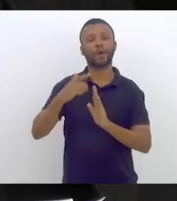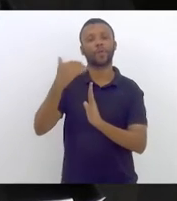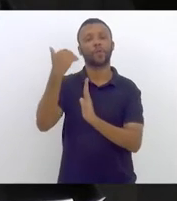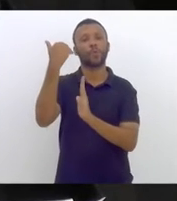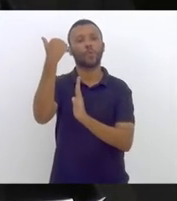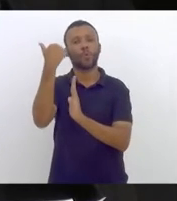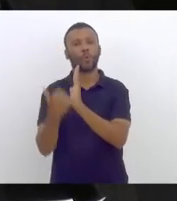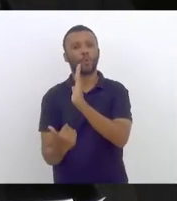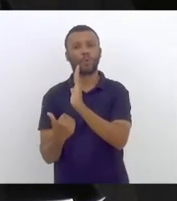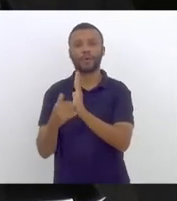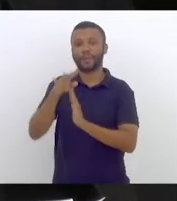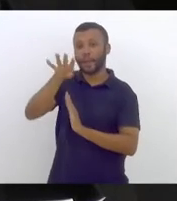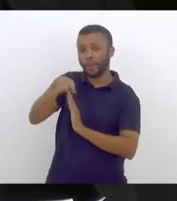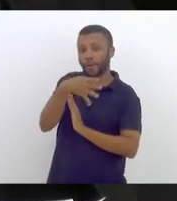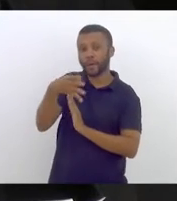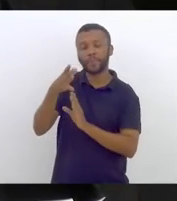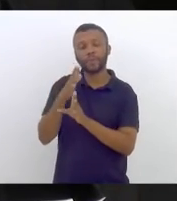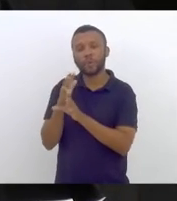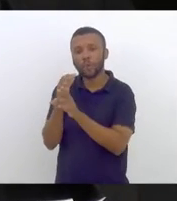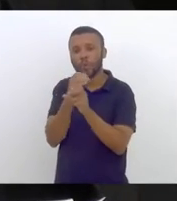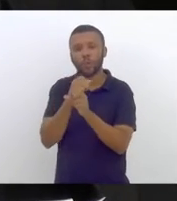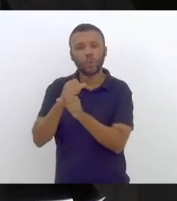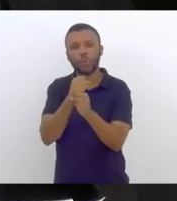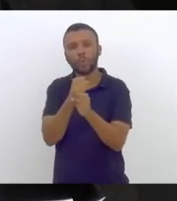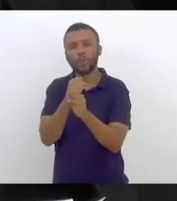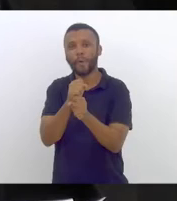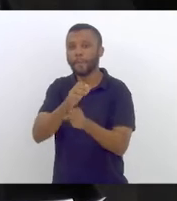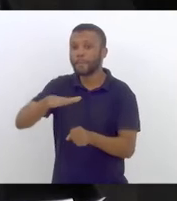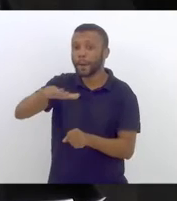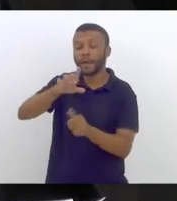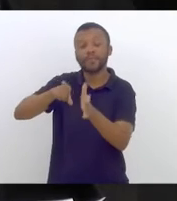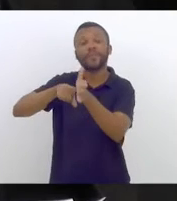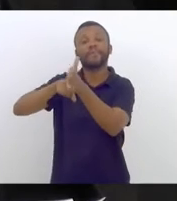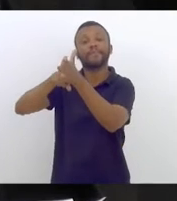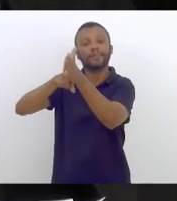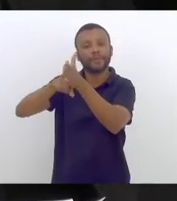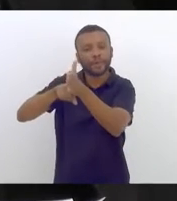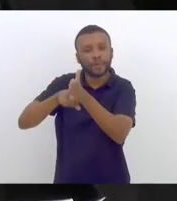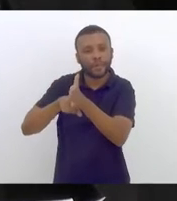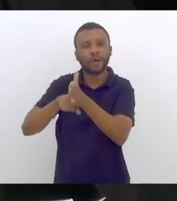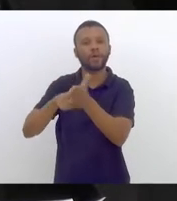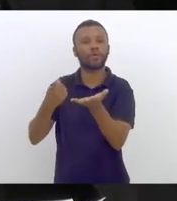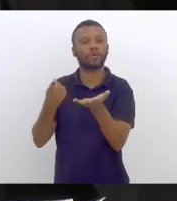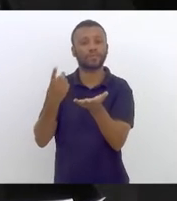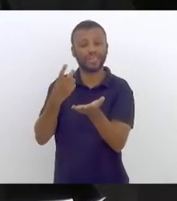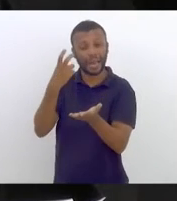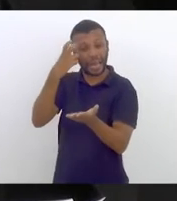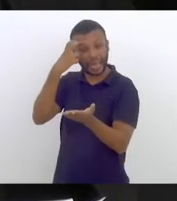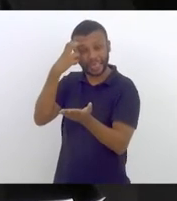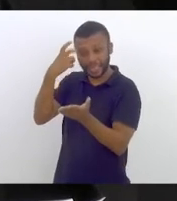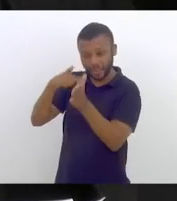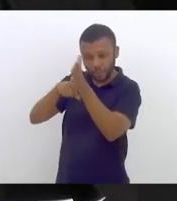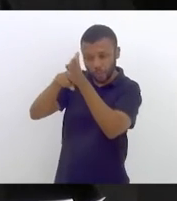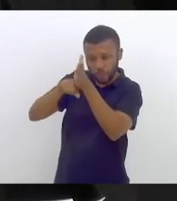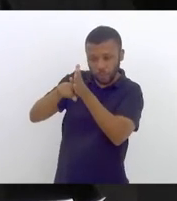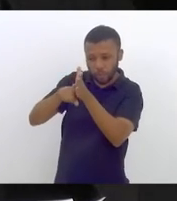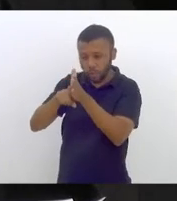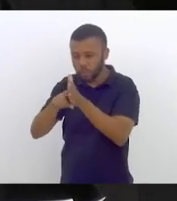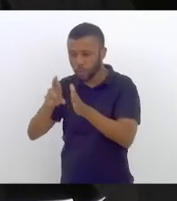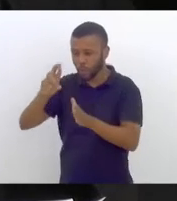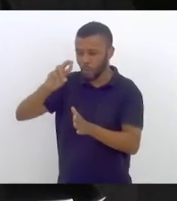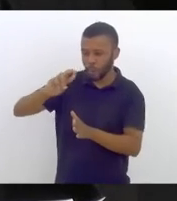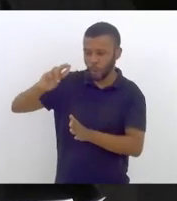uma drástica redução na programação orçamentária para a área de inteligência. E aí eu quero entender, em primeiro lugar,